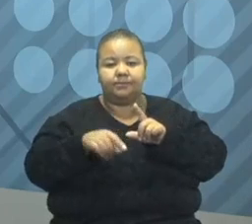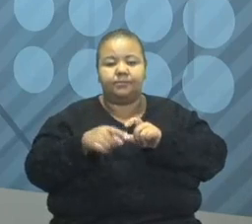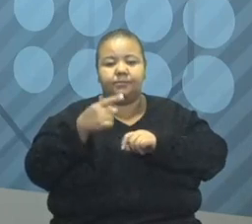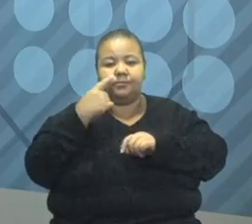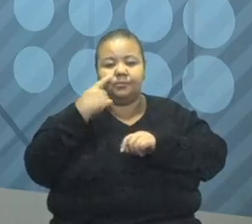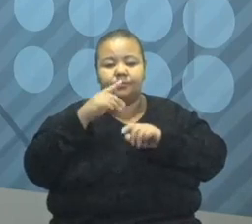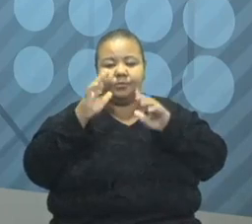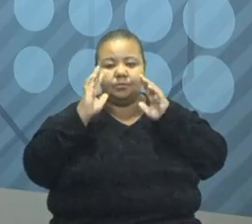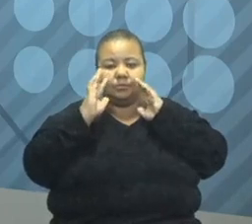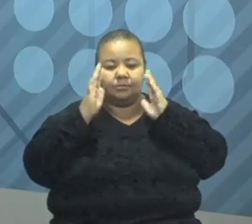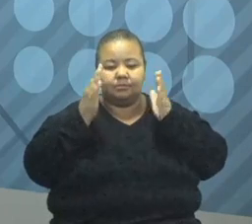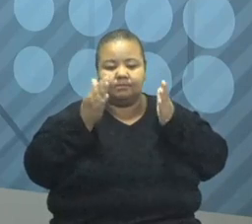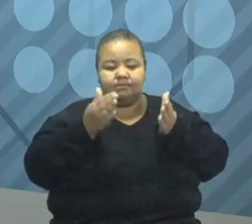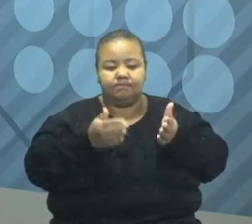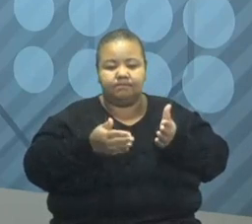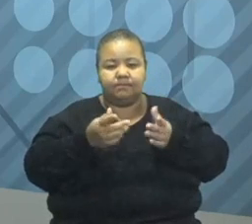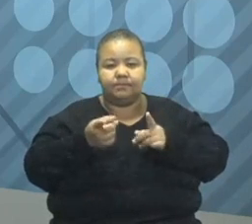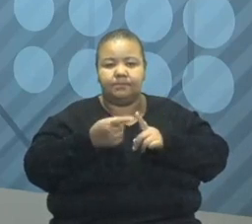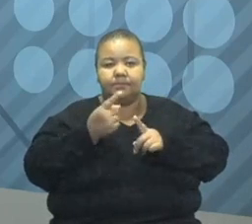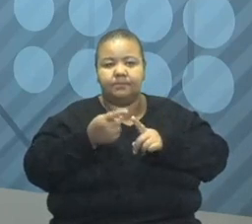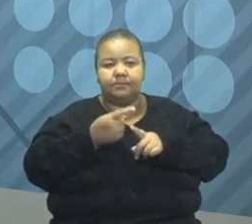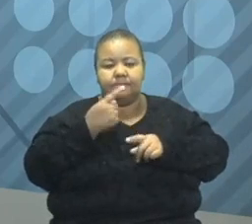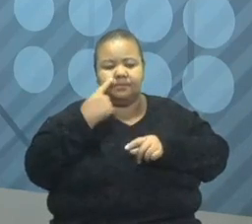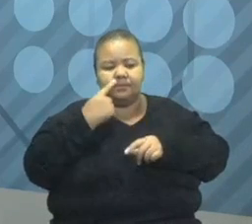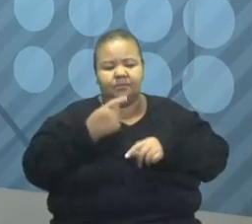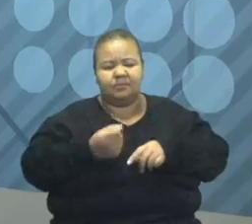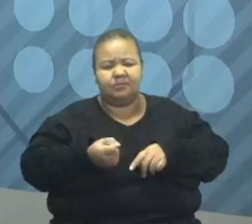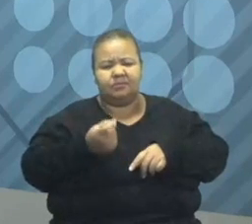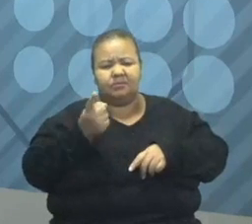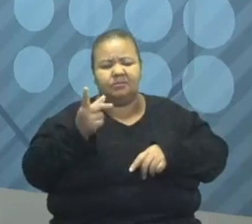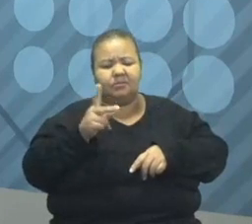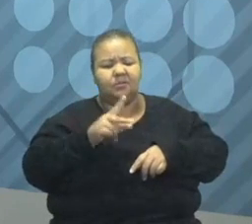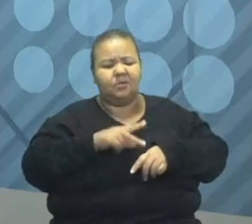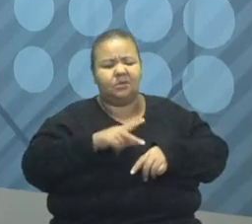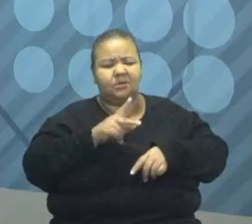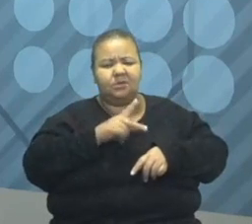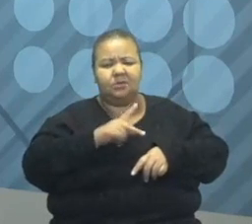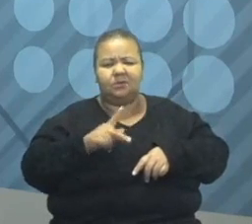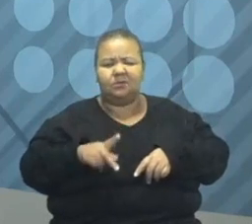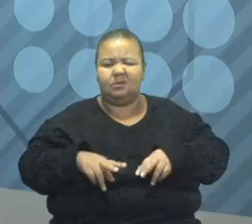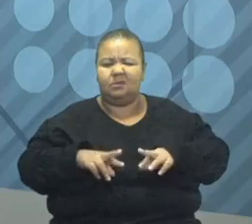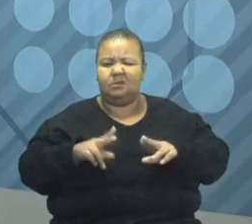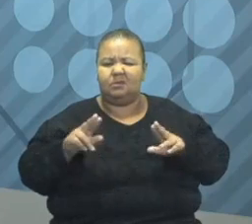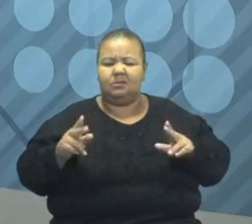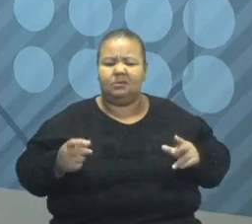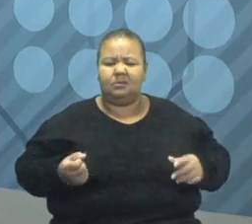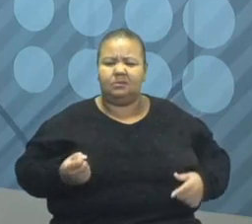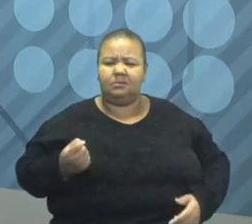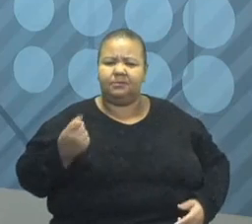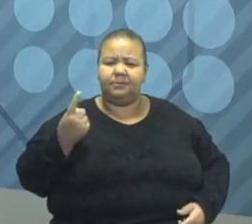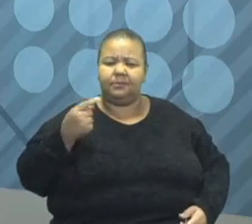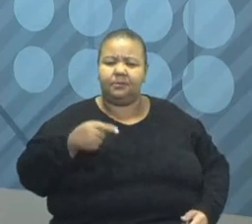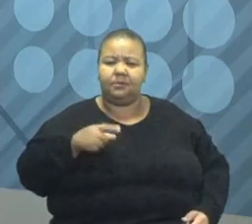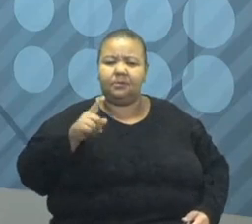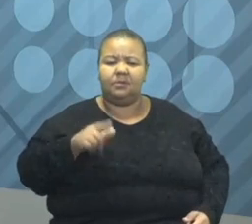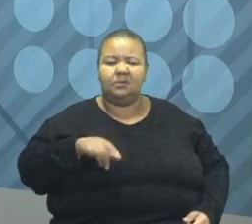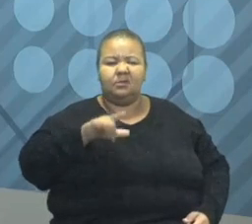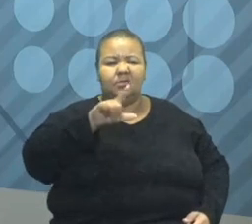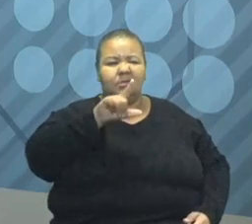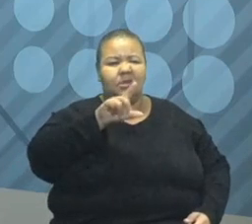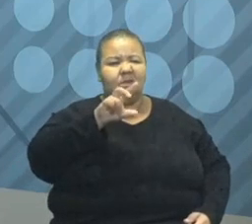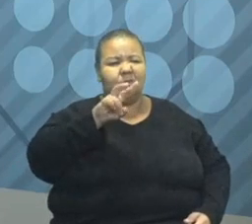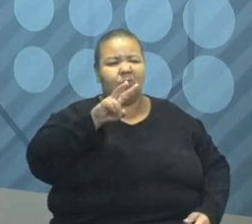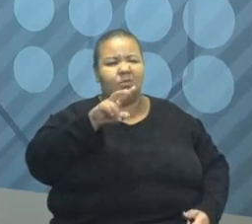prestar atenção. De primeiro momento, ele deve parecer assim, nossa, professora, que coisa estranha para resolver esse sistema. Um L2